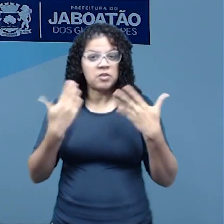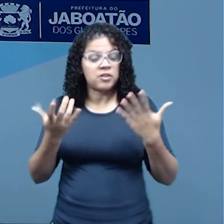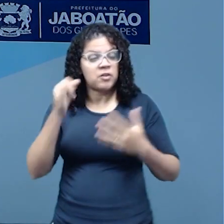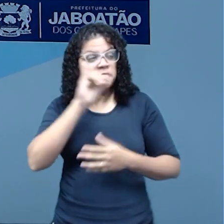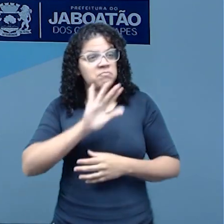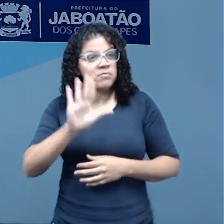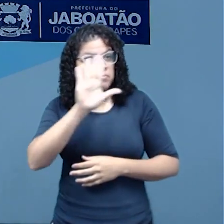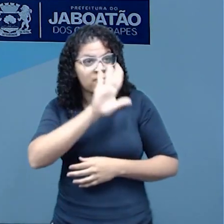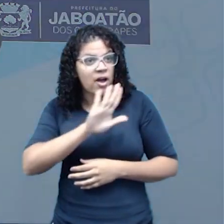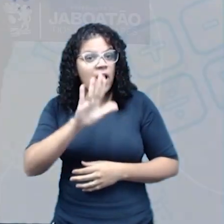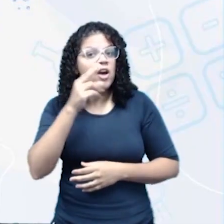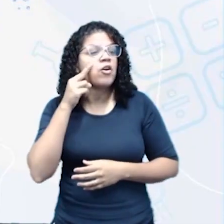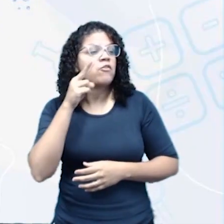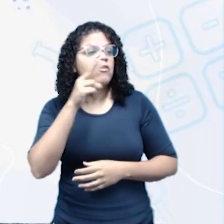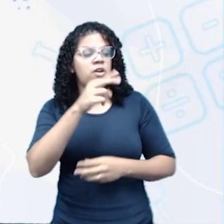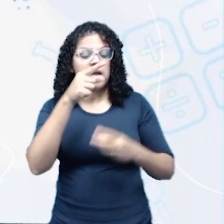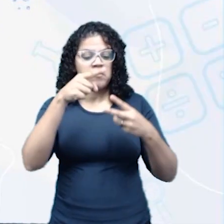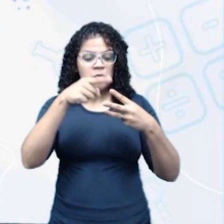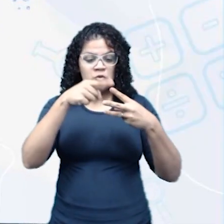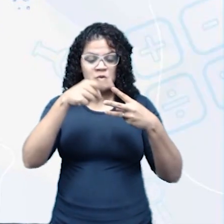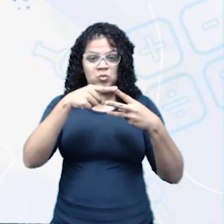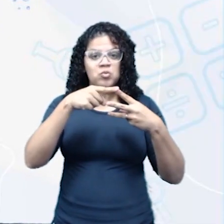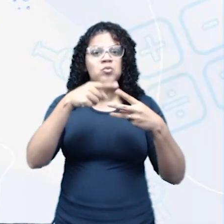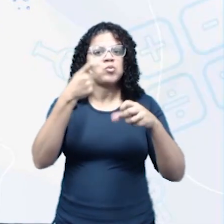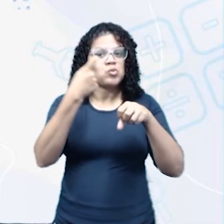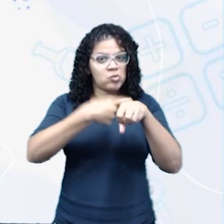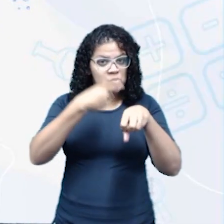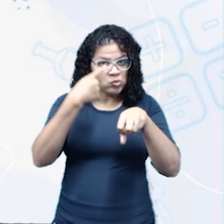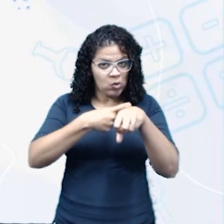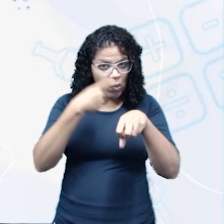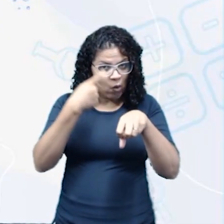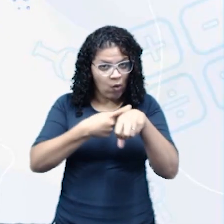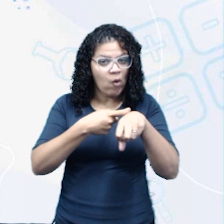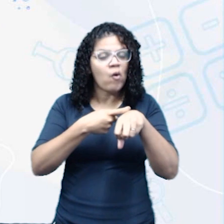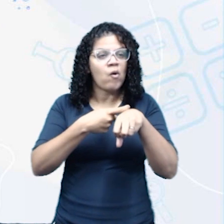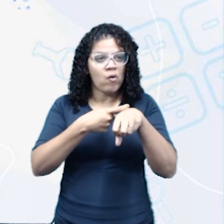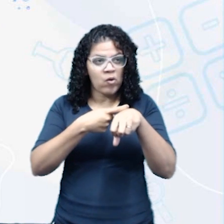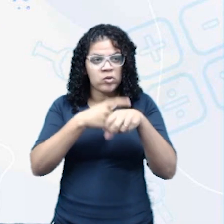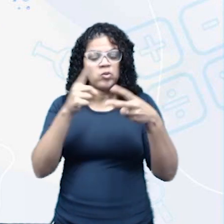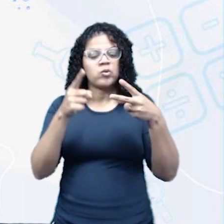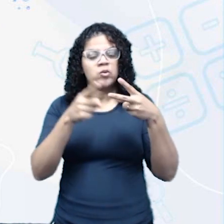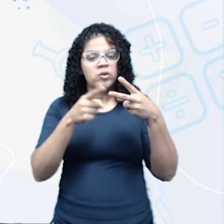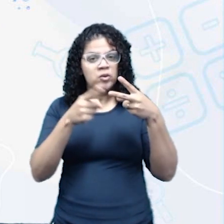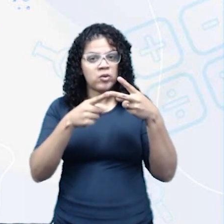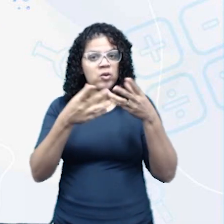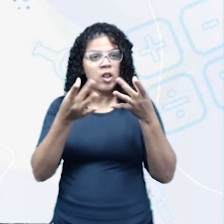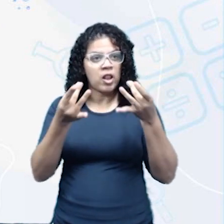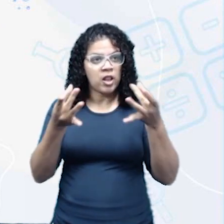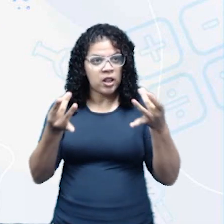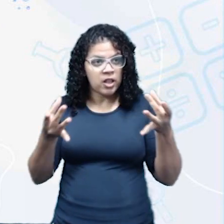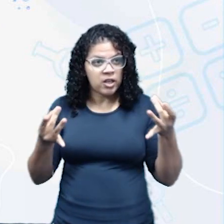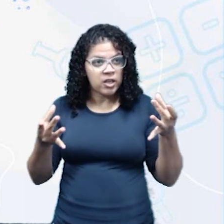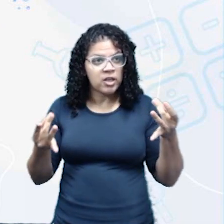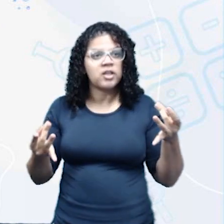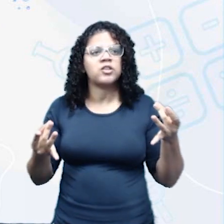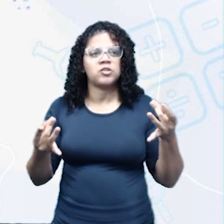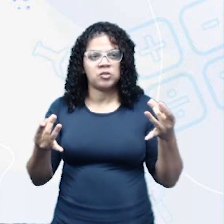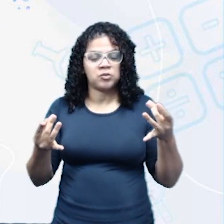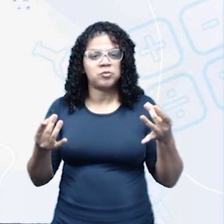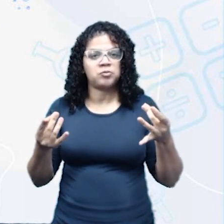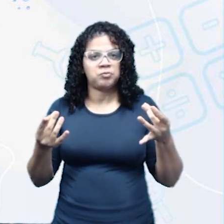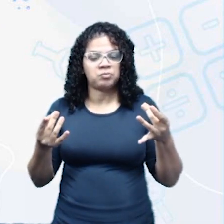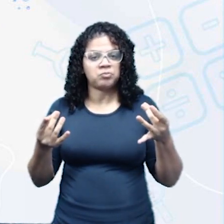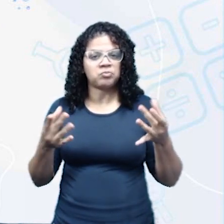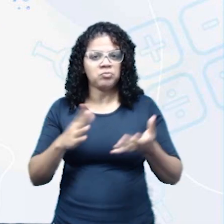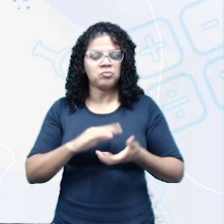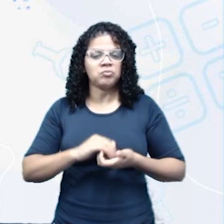a gente já tem dois que são os mais famosos, o sólido, como essa rocha que está aí, e o líquido, como a água, certo? Mas você